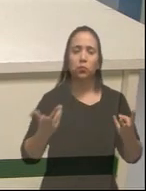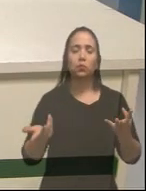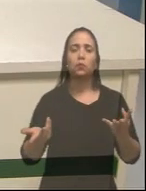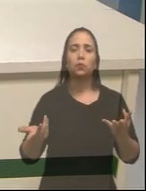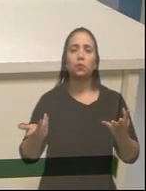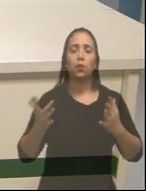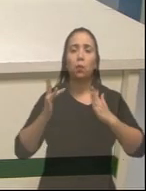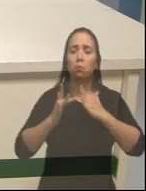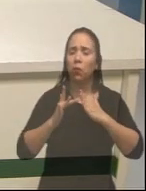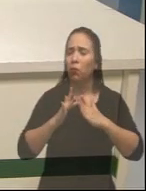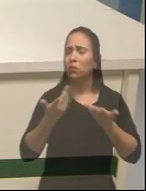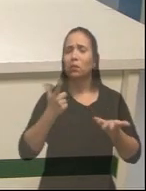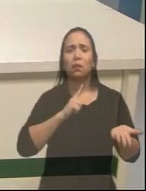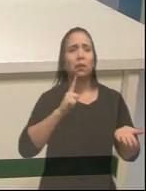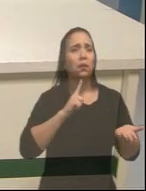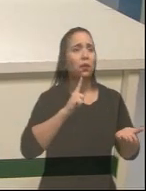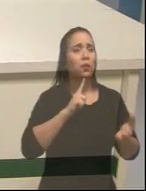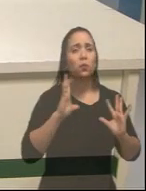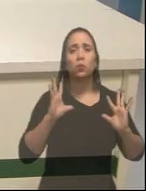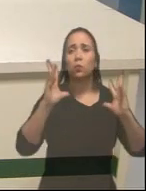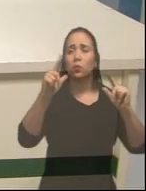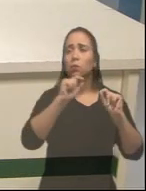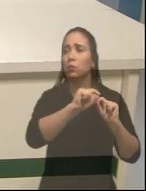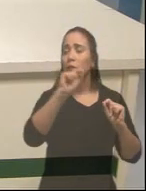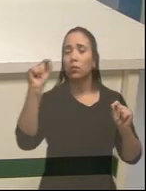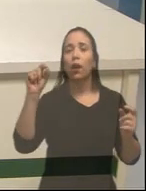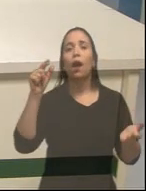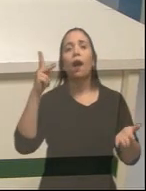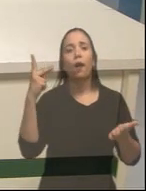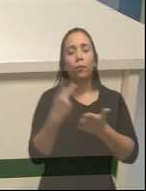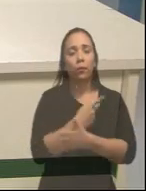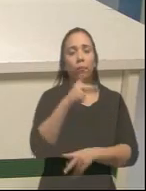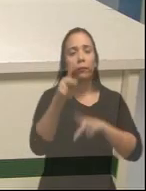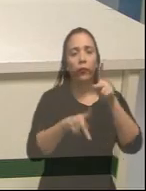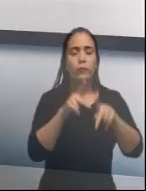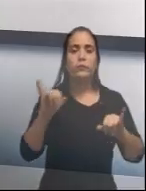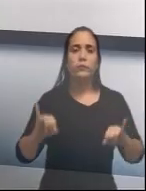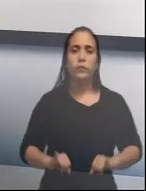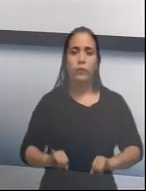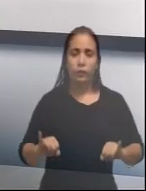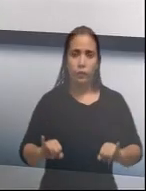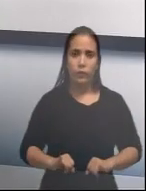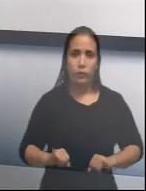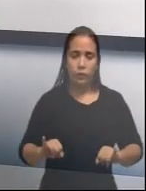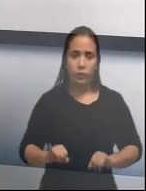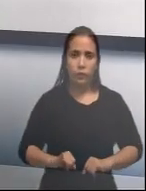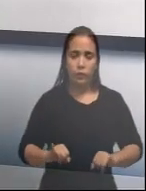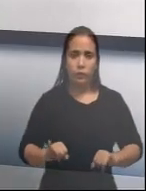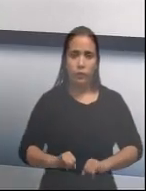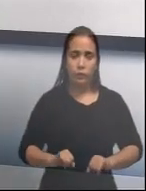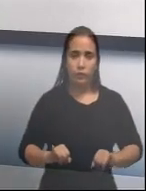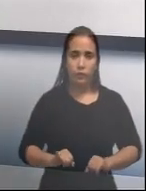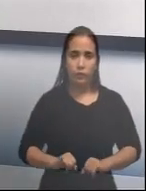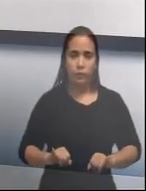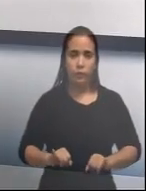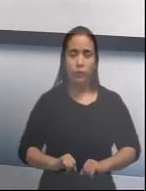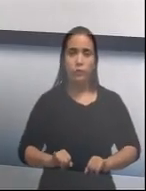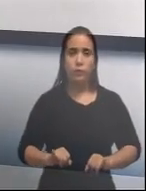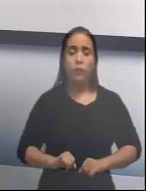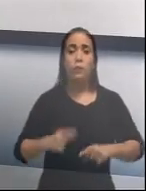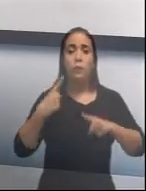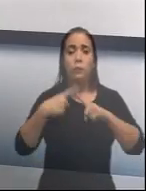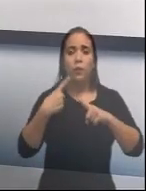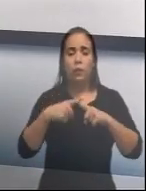Posto de saúde. Todo canto. E o brasileiro é vítima disso. O brasileiro comum, ele é vítima